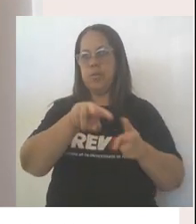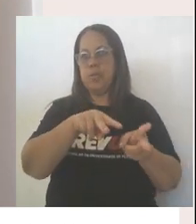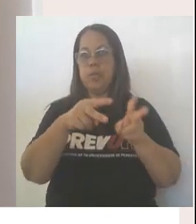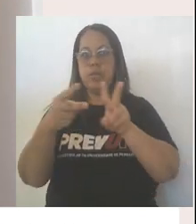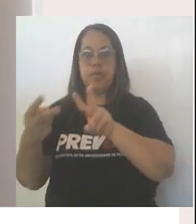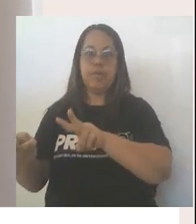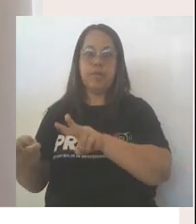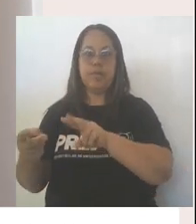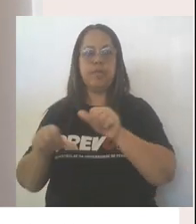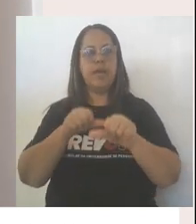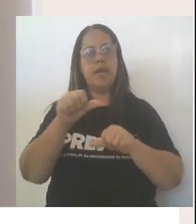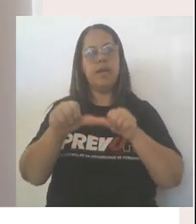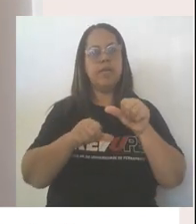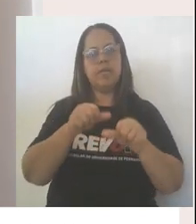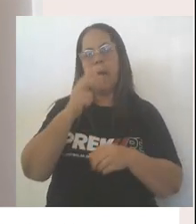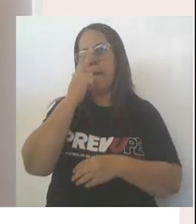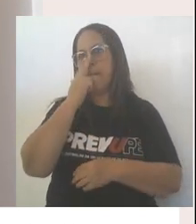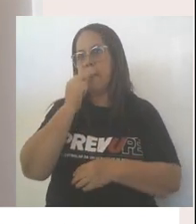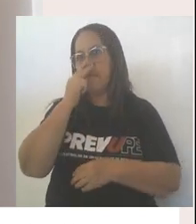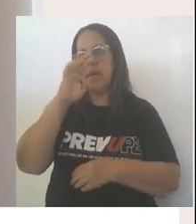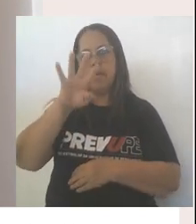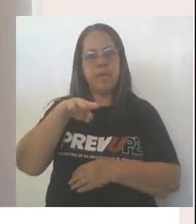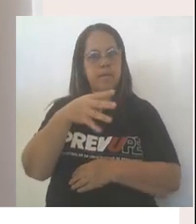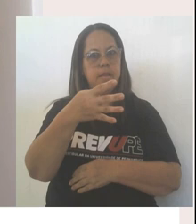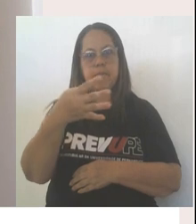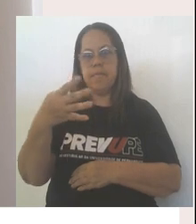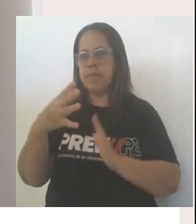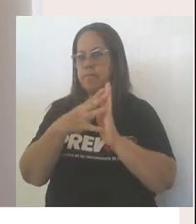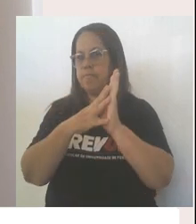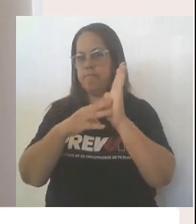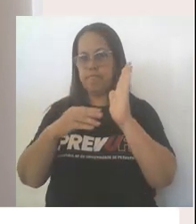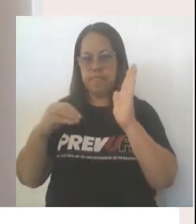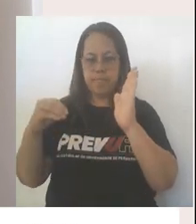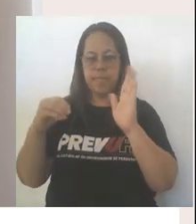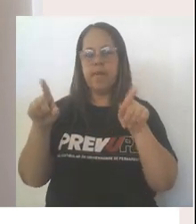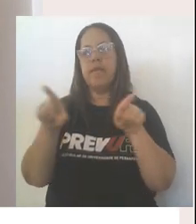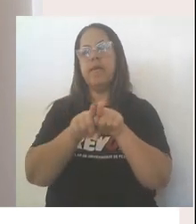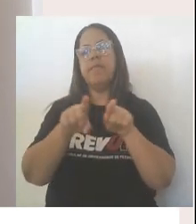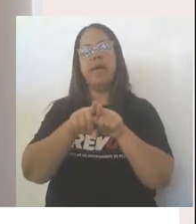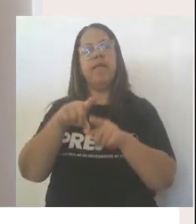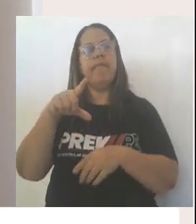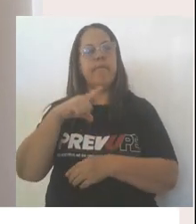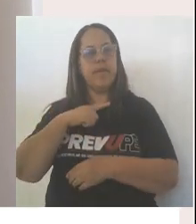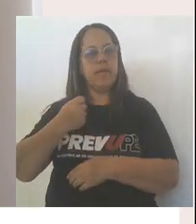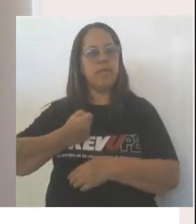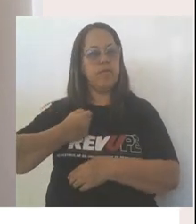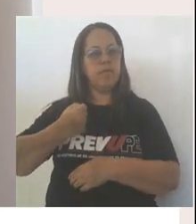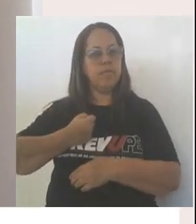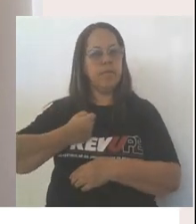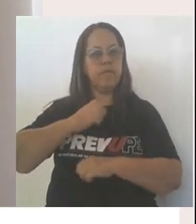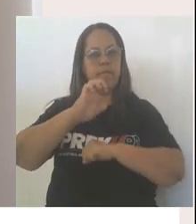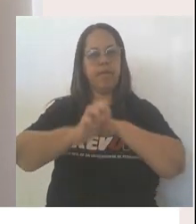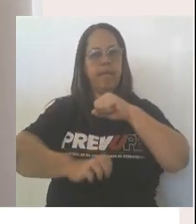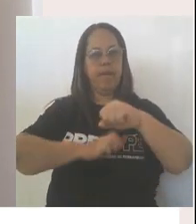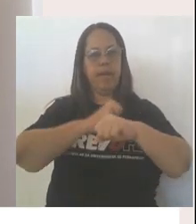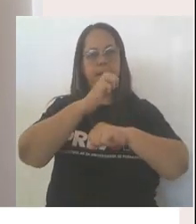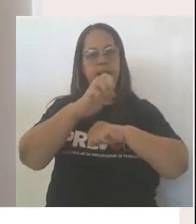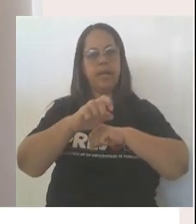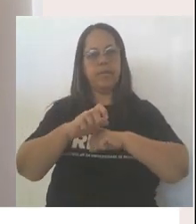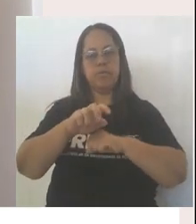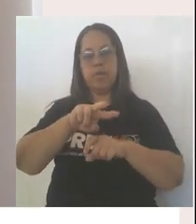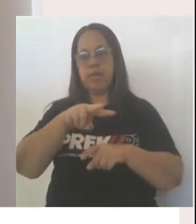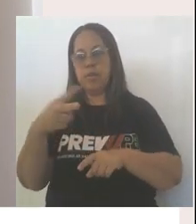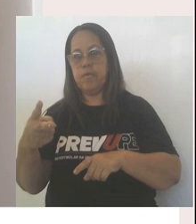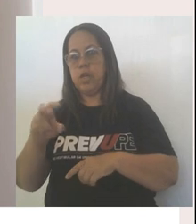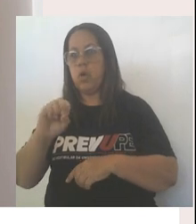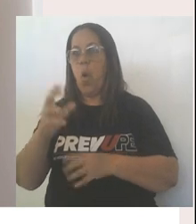reação. Geralmente, na mesma tabela que tem o potencial padrão do eletrodo, também tem o número de elétrons transferidos ou aceitos pelo